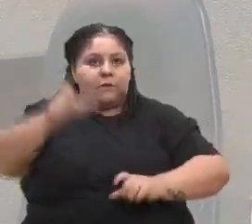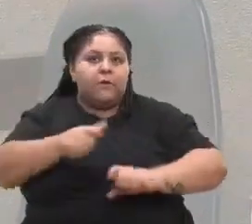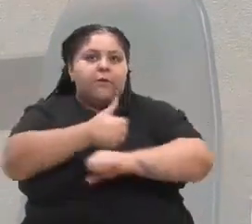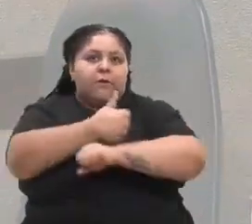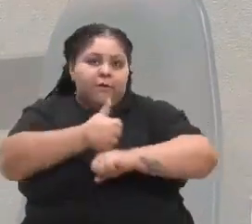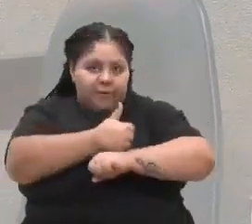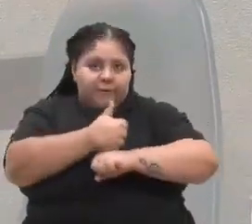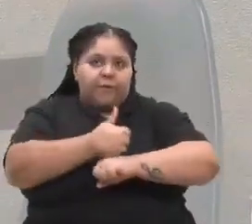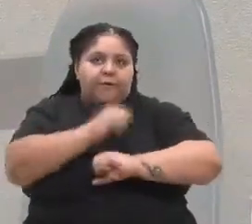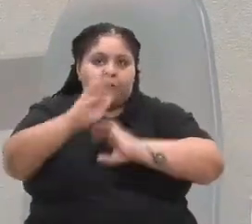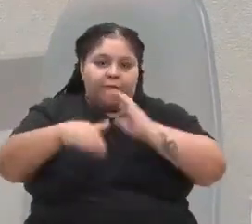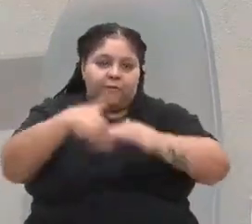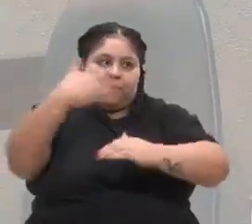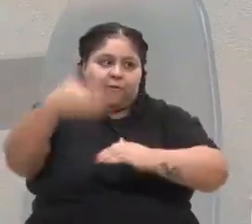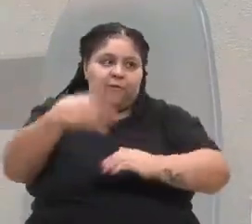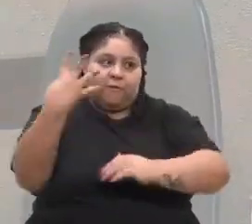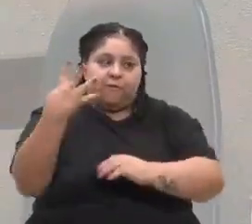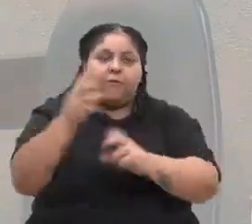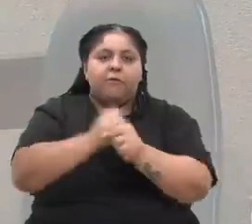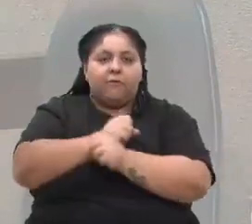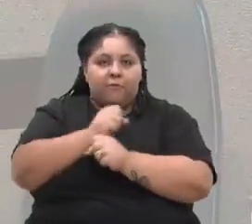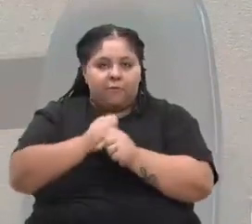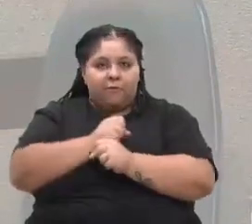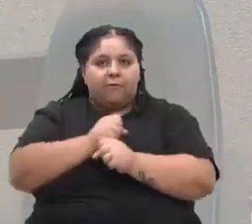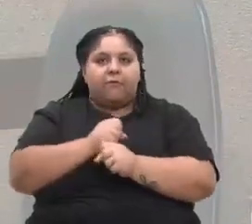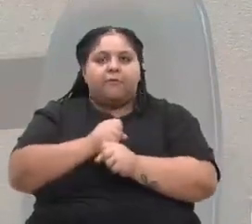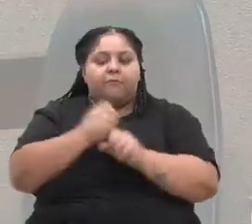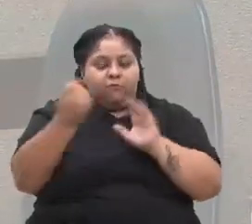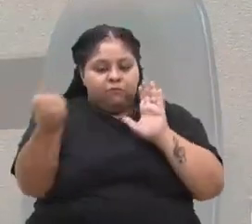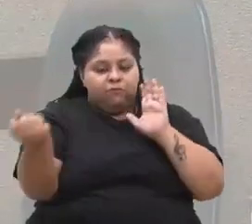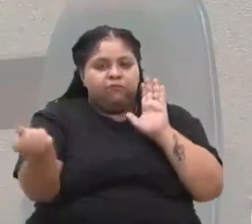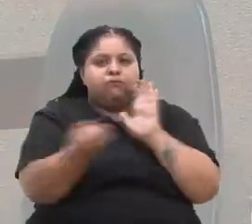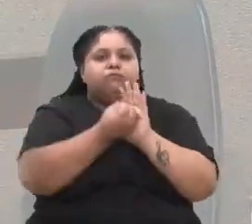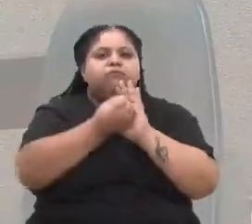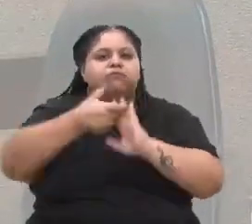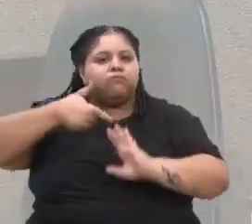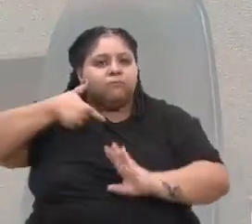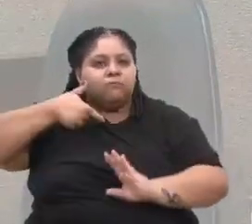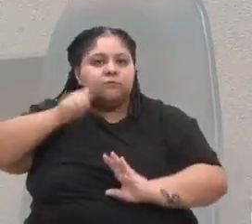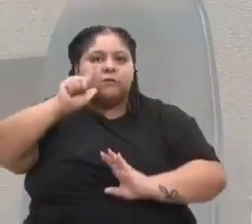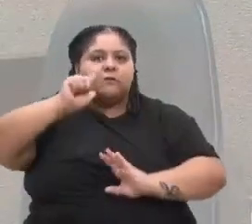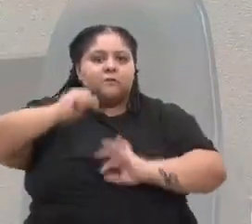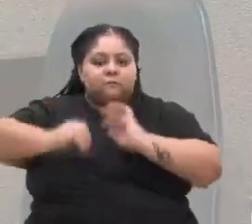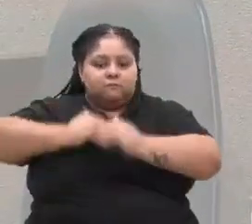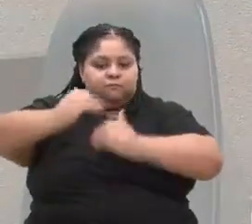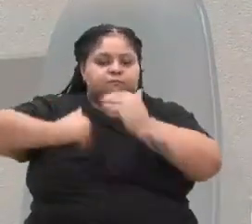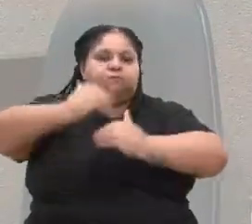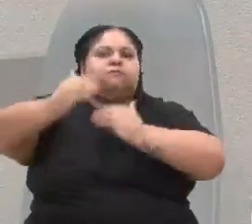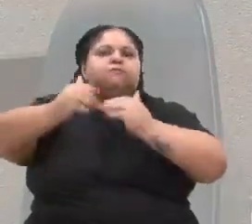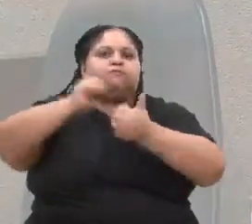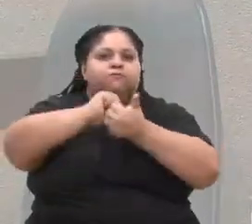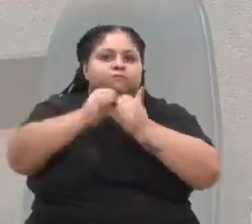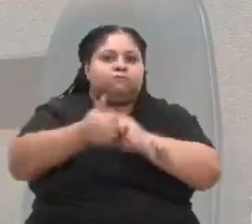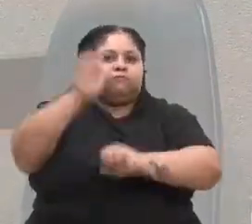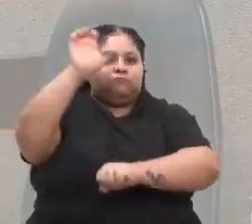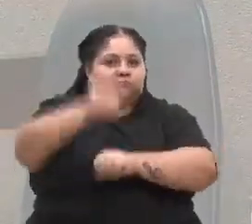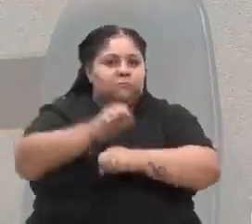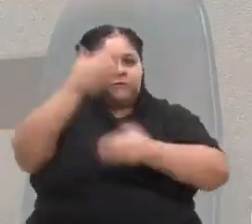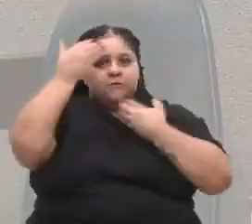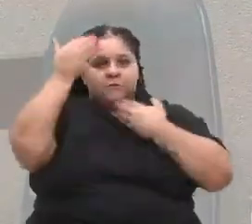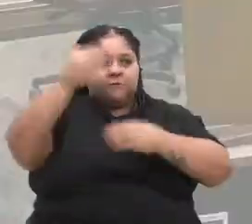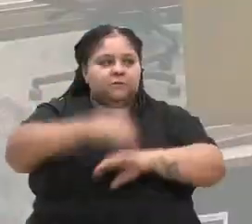esses próximos 4 anos sejam marcados por conquistas e avanços para o esporte no estado. Muito obrigado.